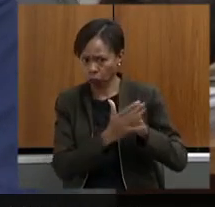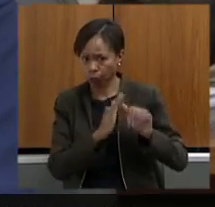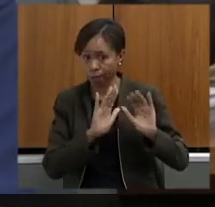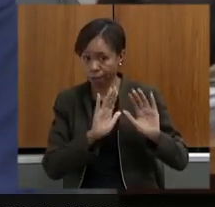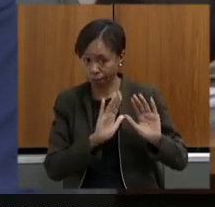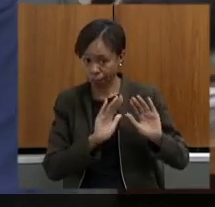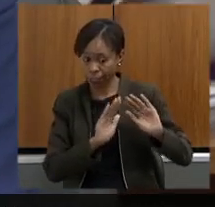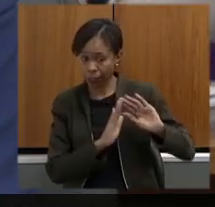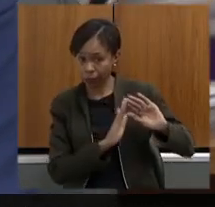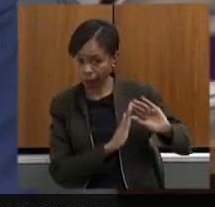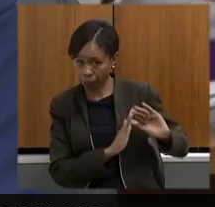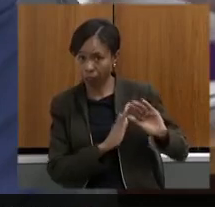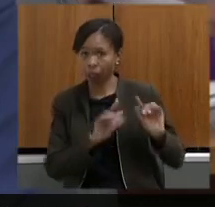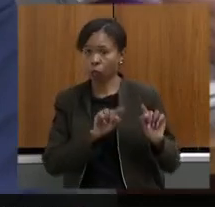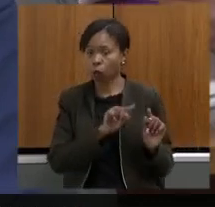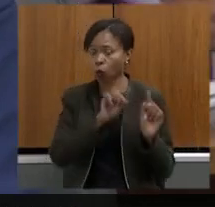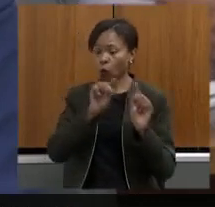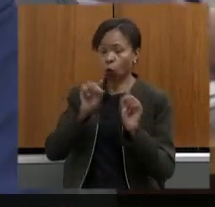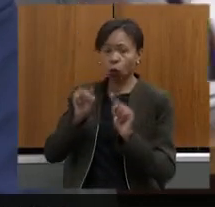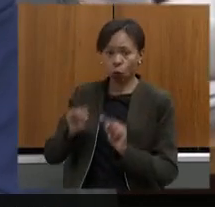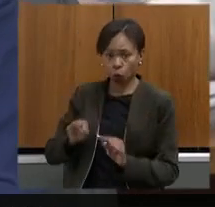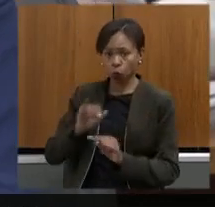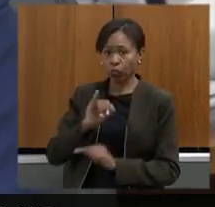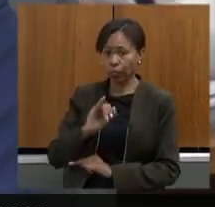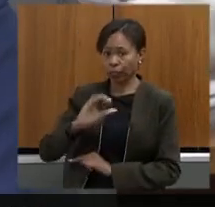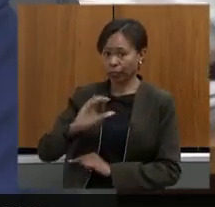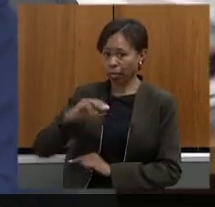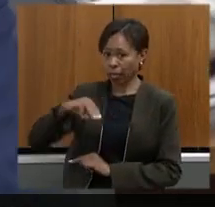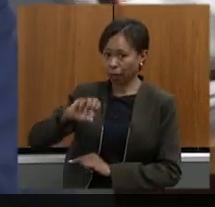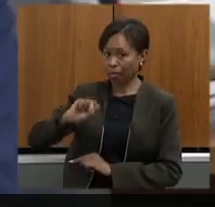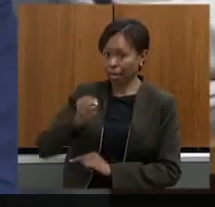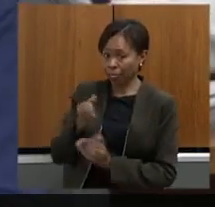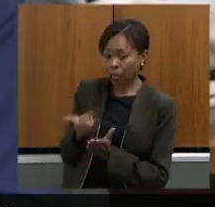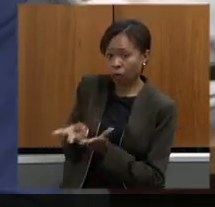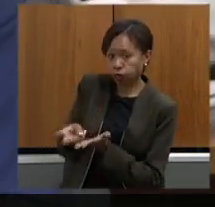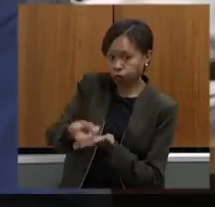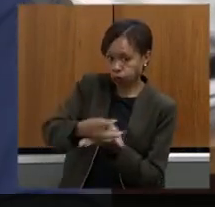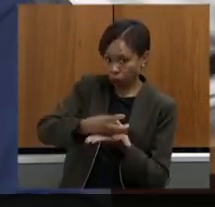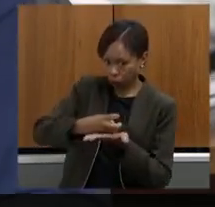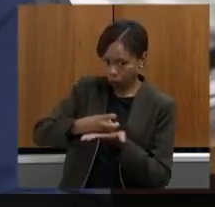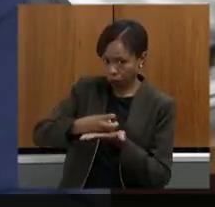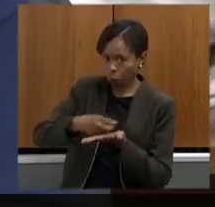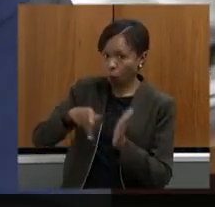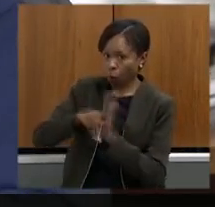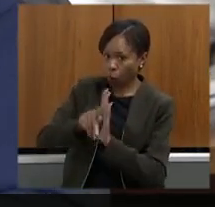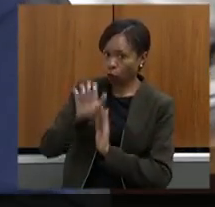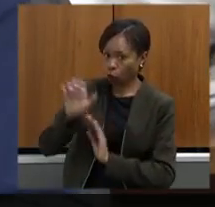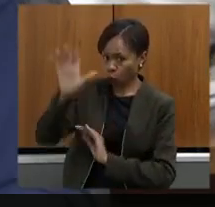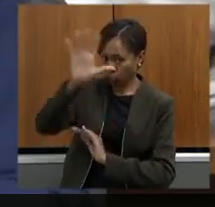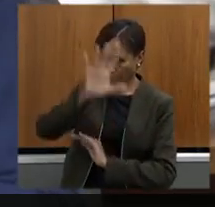a questão né da do ICMS em si da arrecadação dos Estados então a gente entende